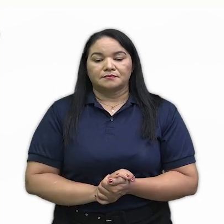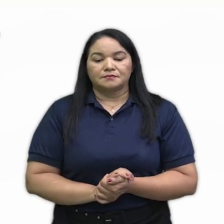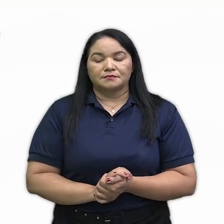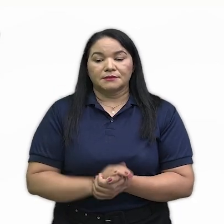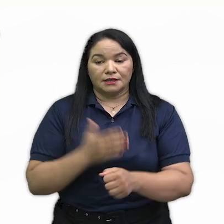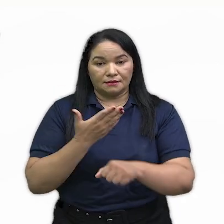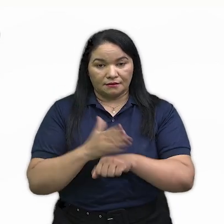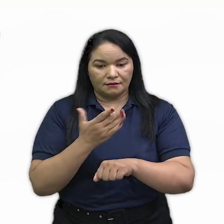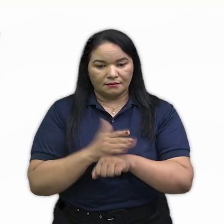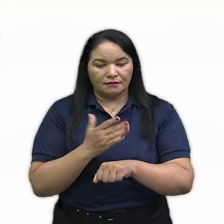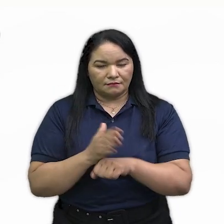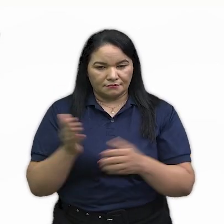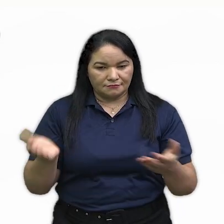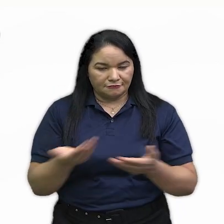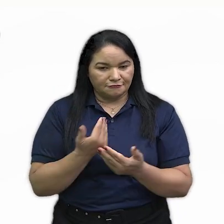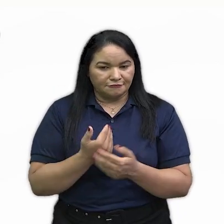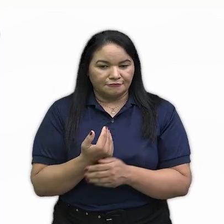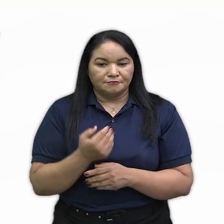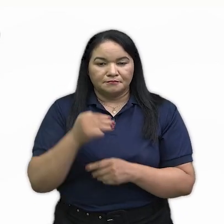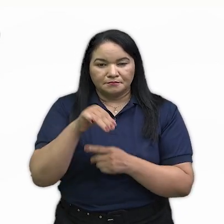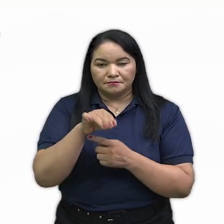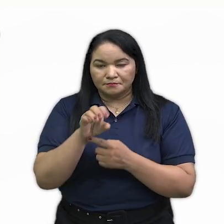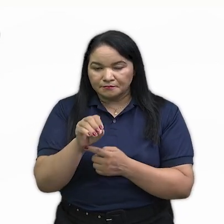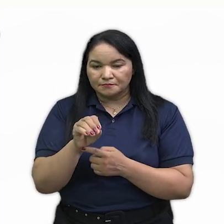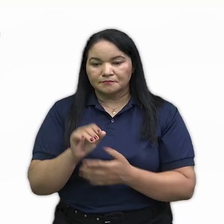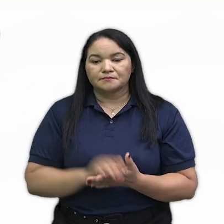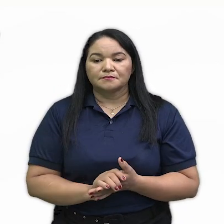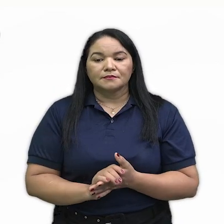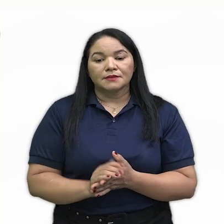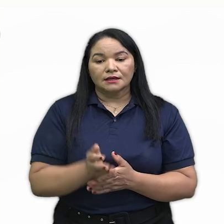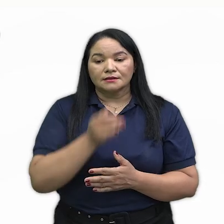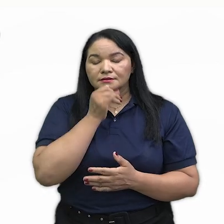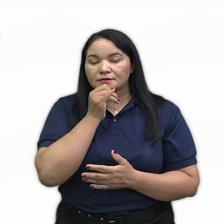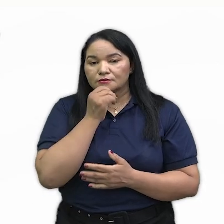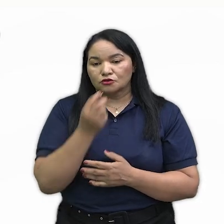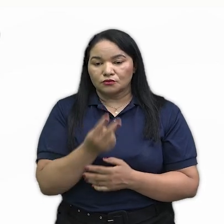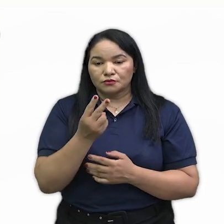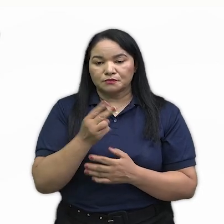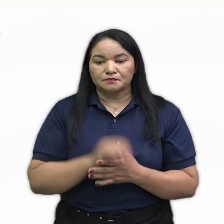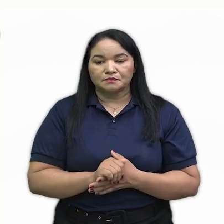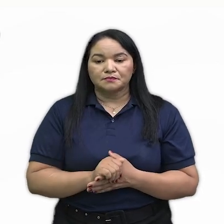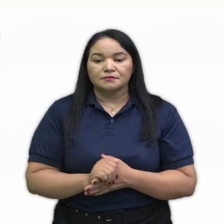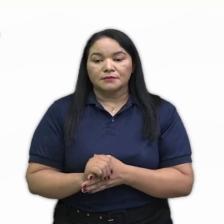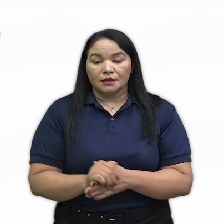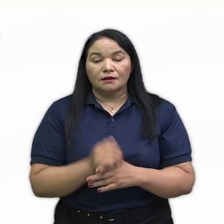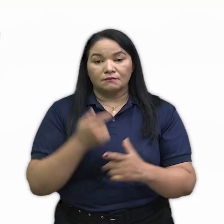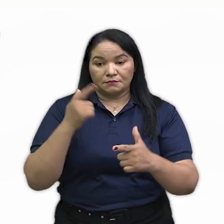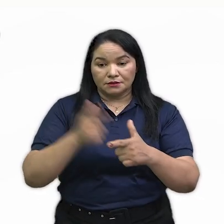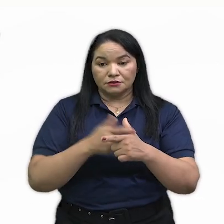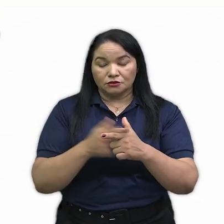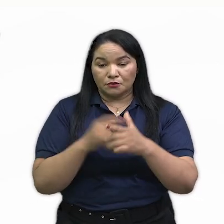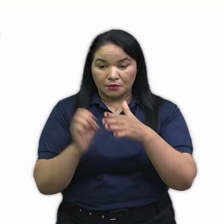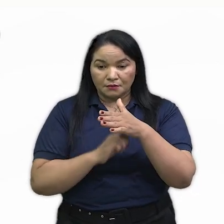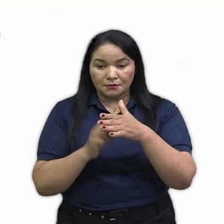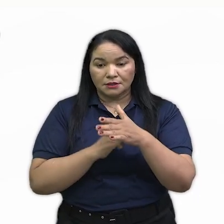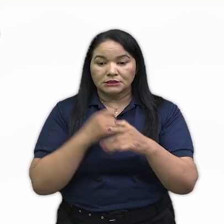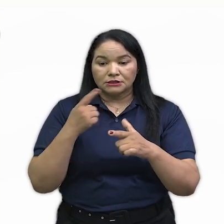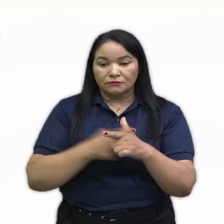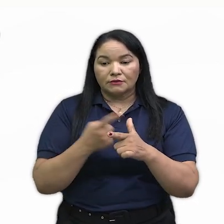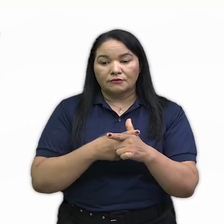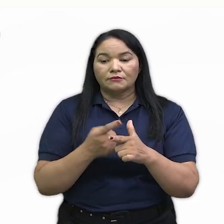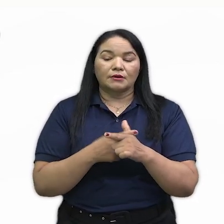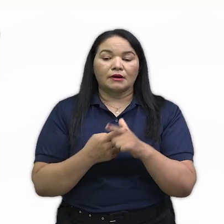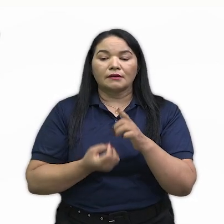praticarmos sobre a moda, tá bom? Exemplo 2. Em uma sapataria, durante um dia, foram vendidos